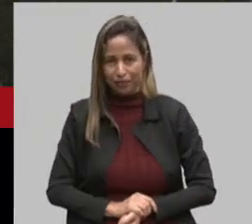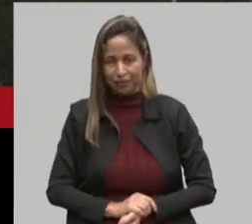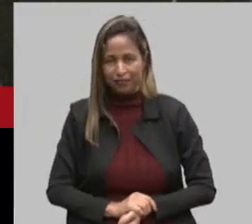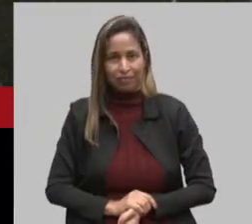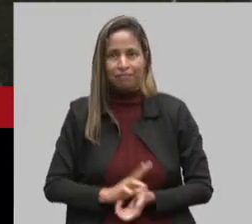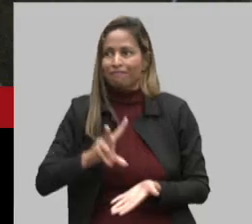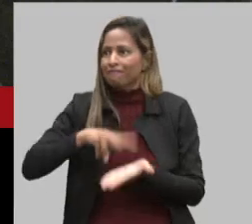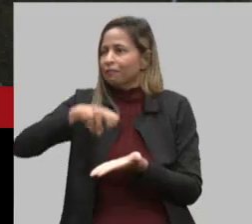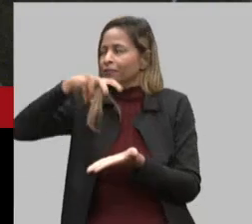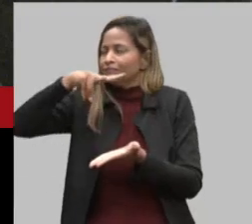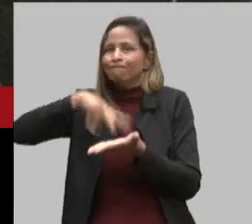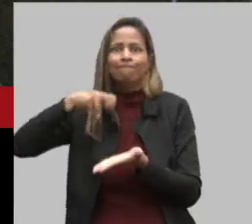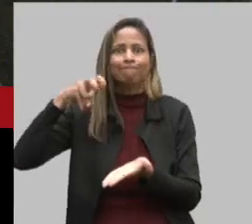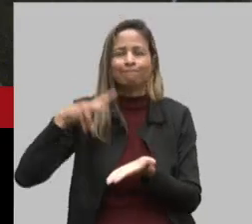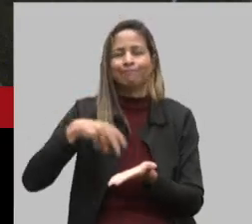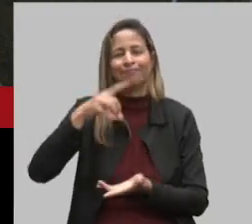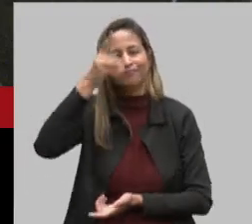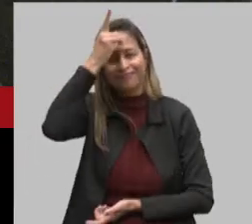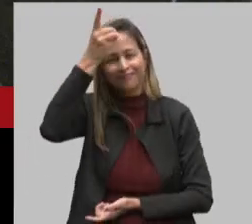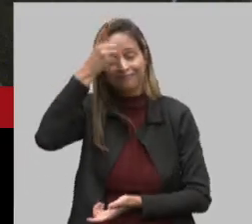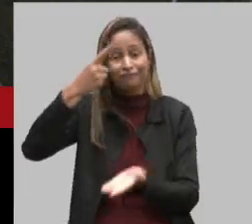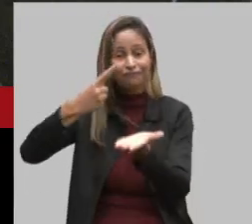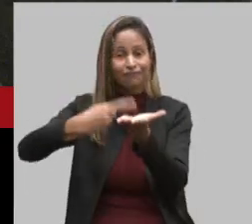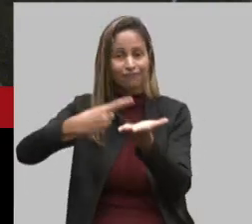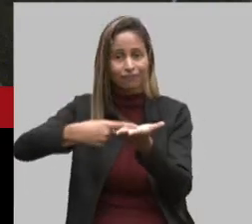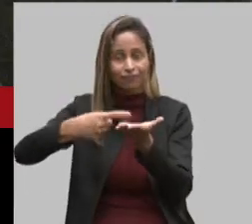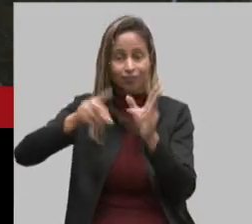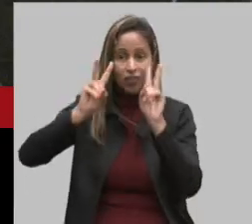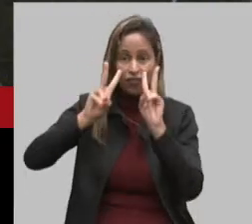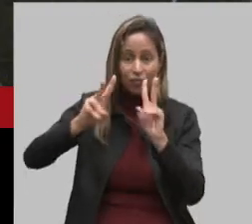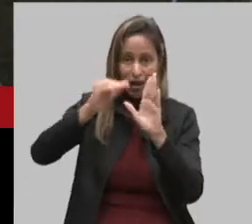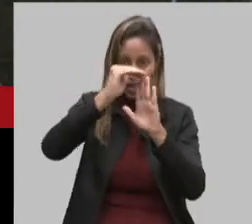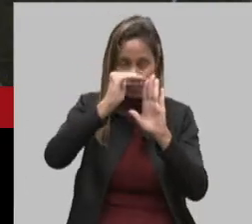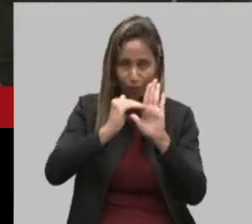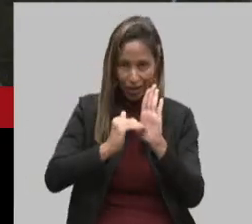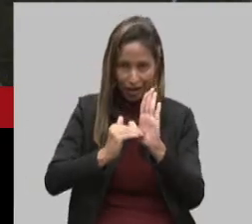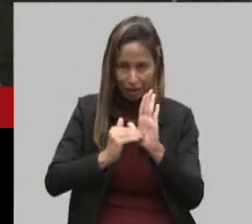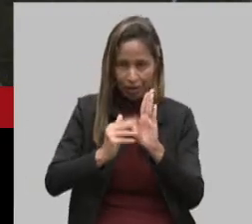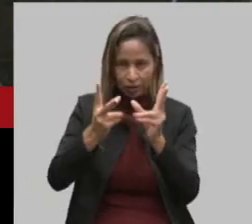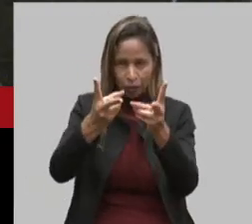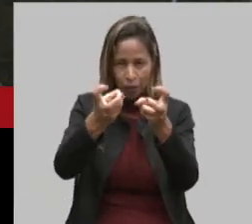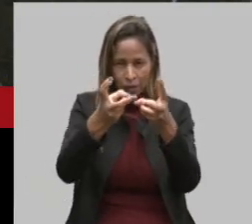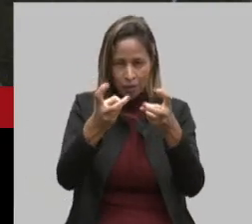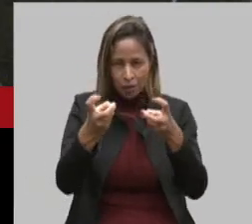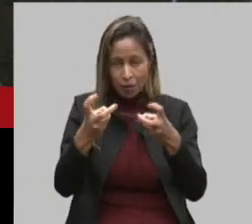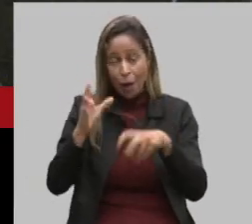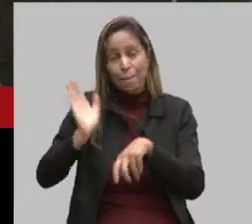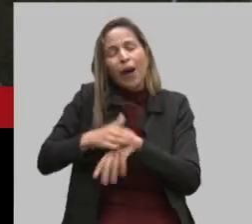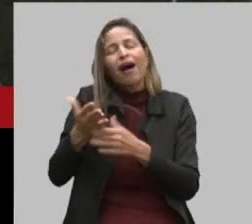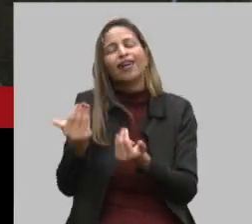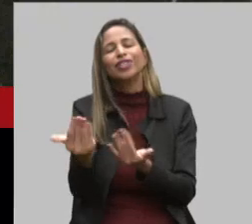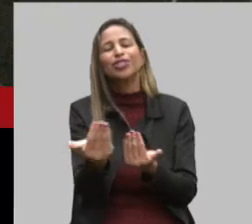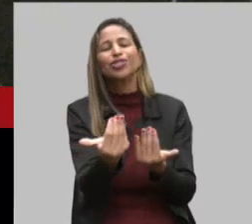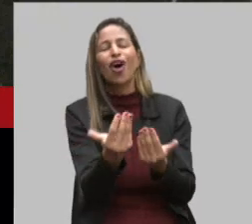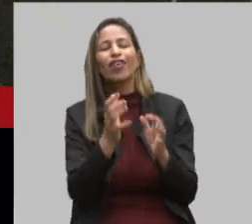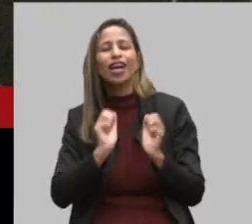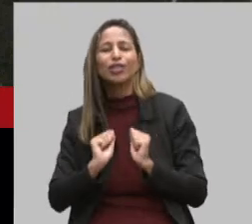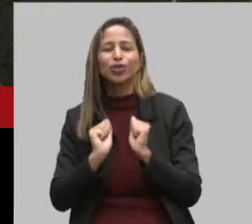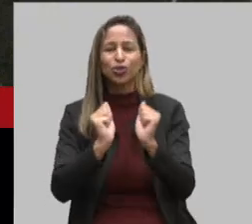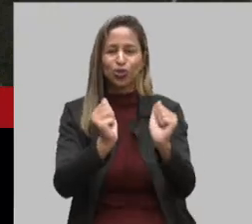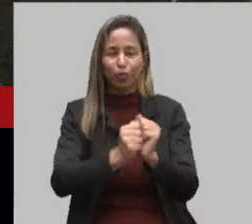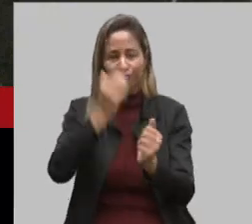e a criatividade e o compromisso que vemos neste programa inspirem cada vez mais jovens a se engajarem e